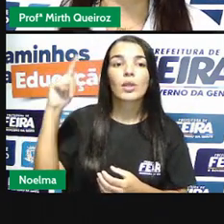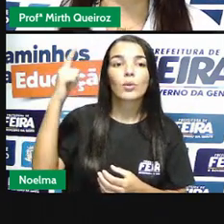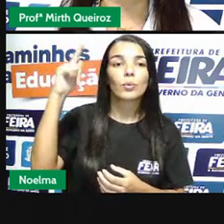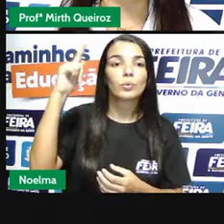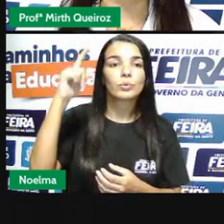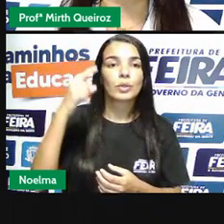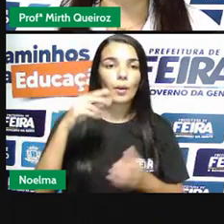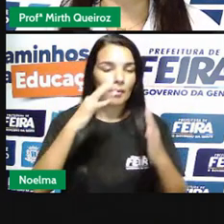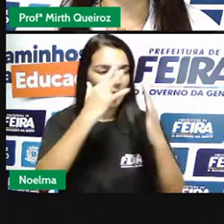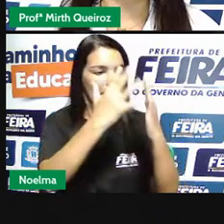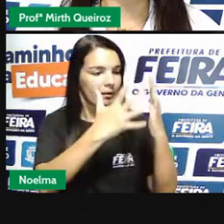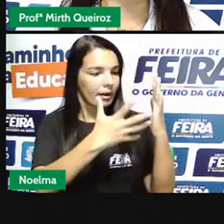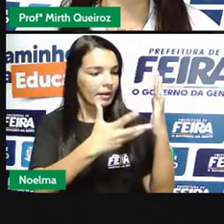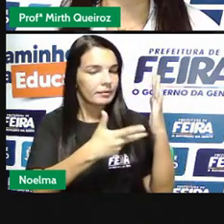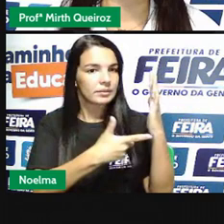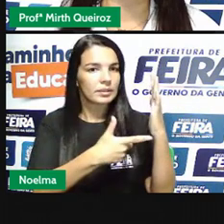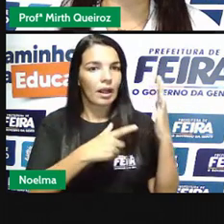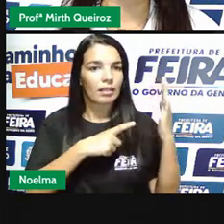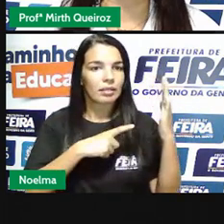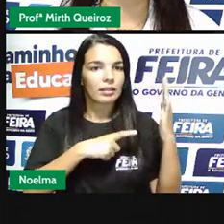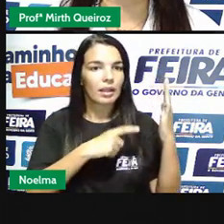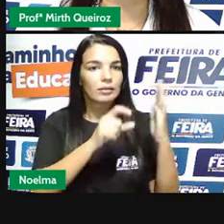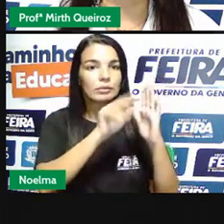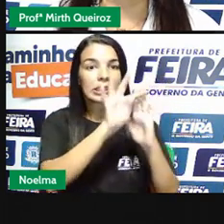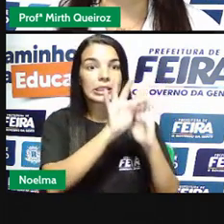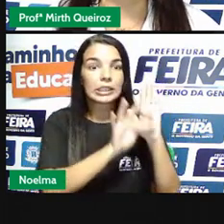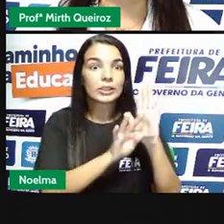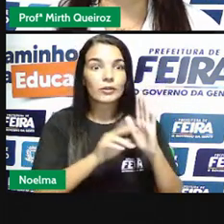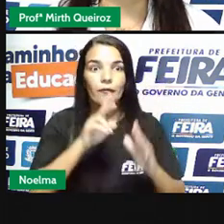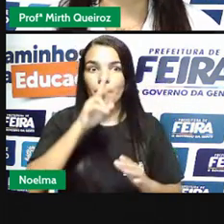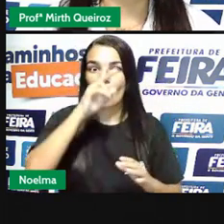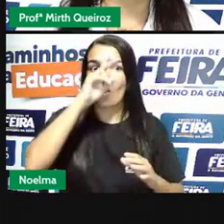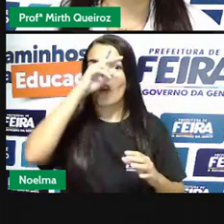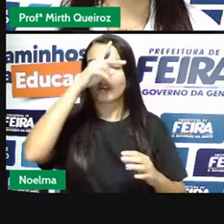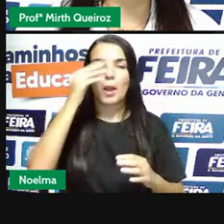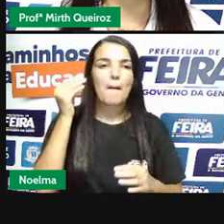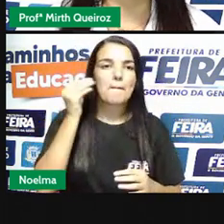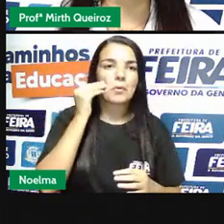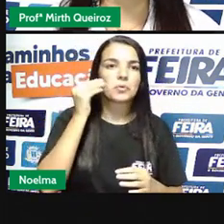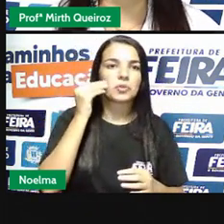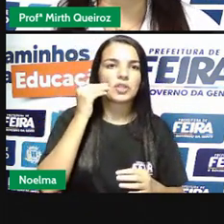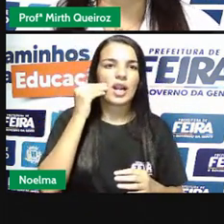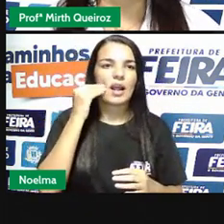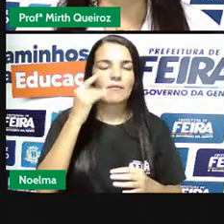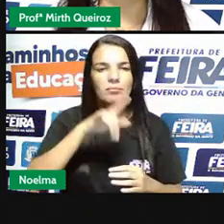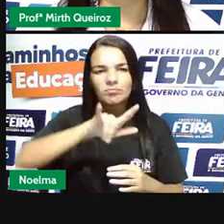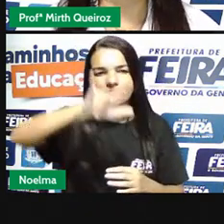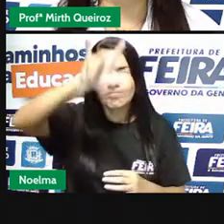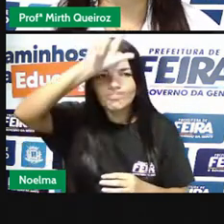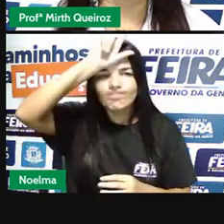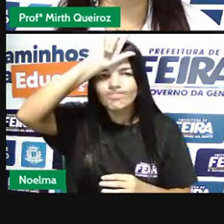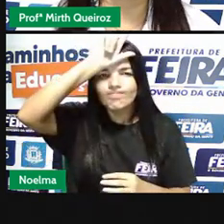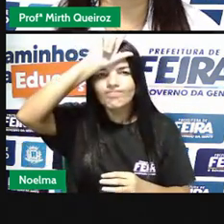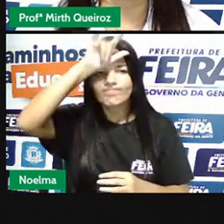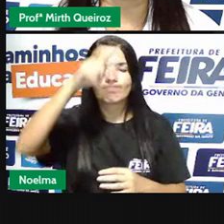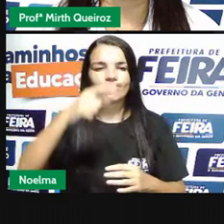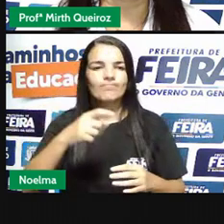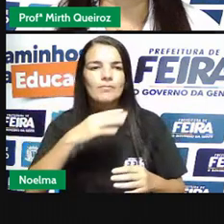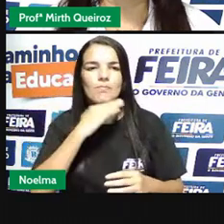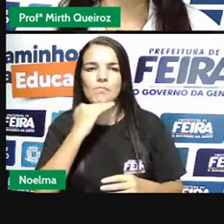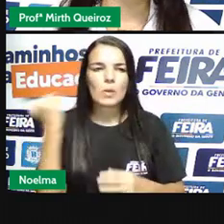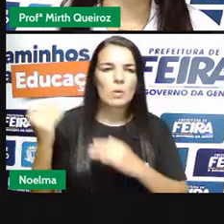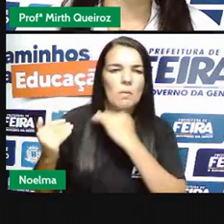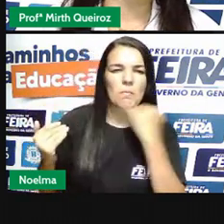caracterizavam-se por terem narrativas bastante fortes que mostraram traições vinganças e